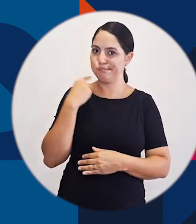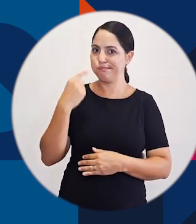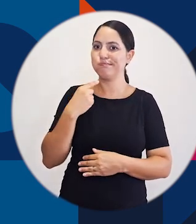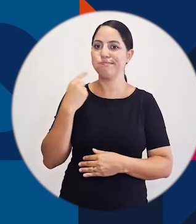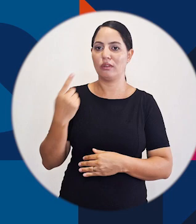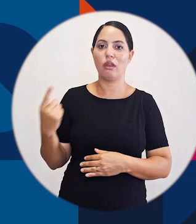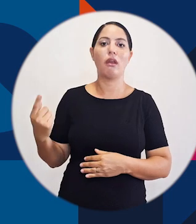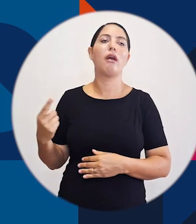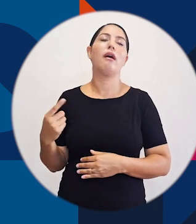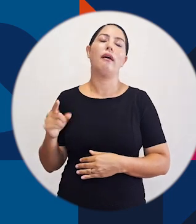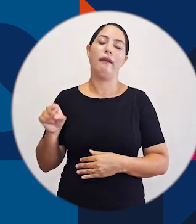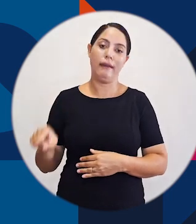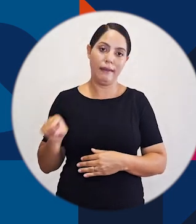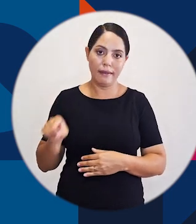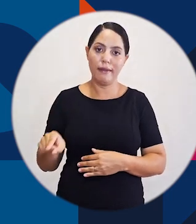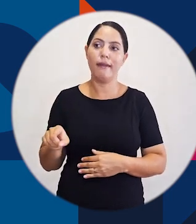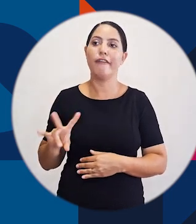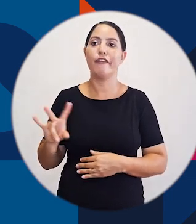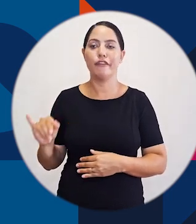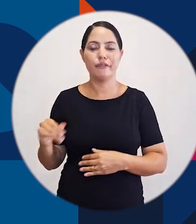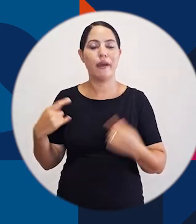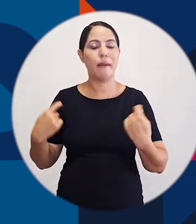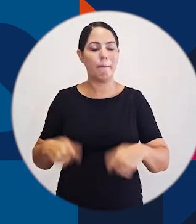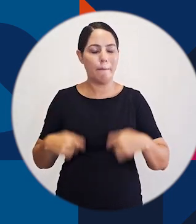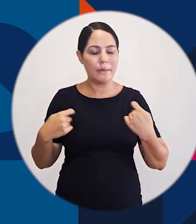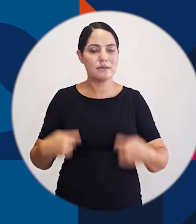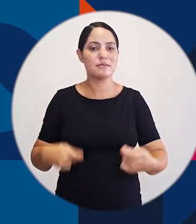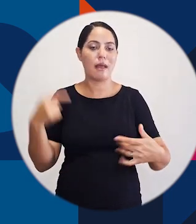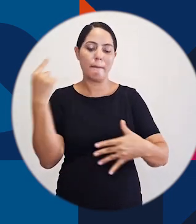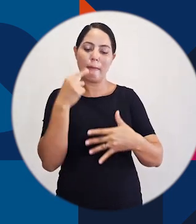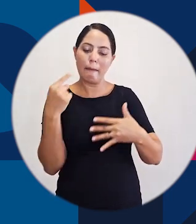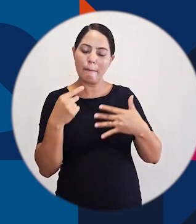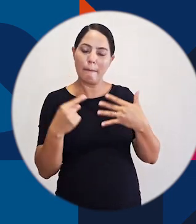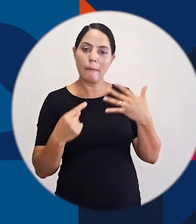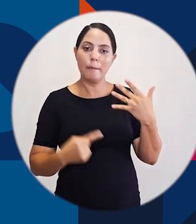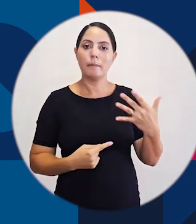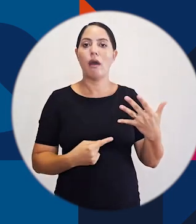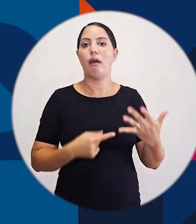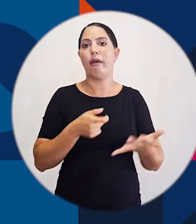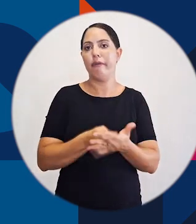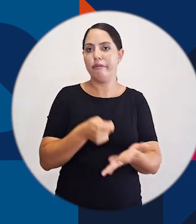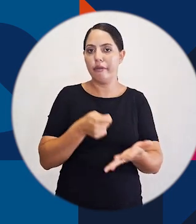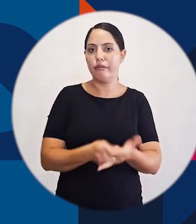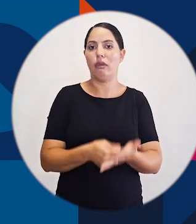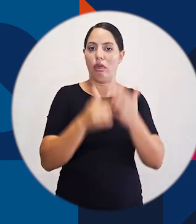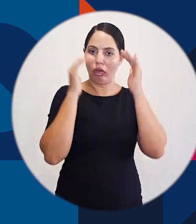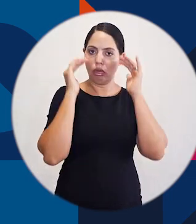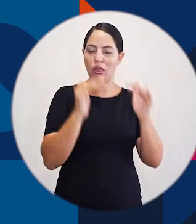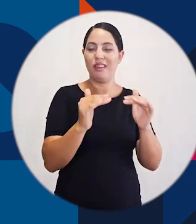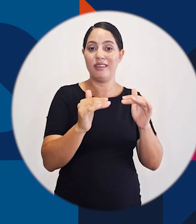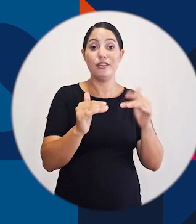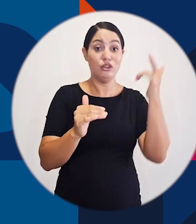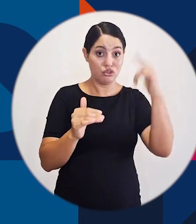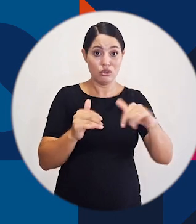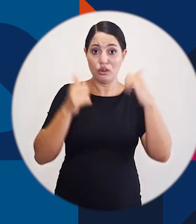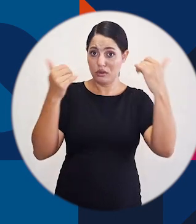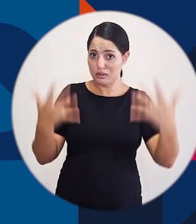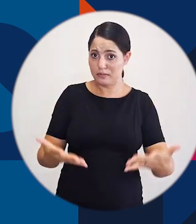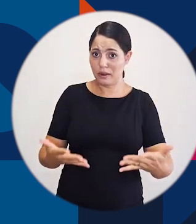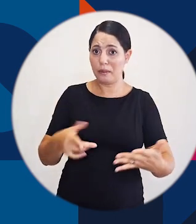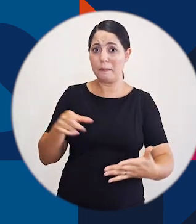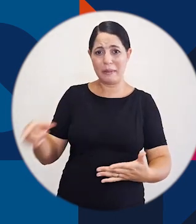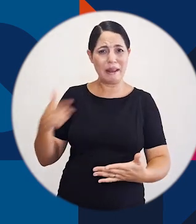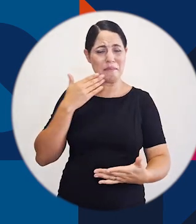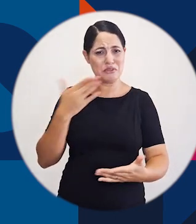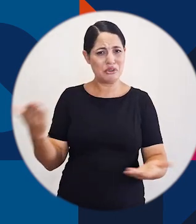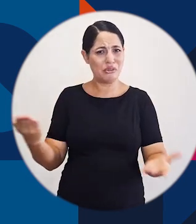que cumprir essas exigências, e repito, muitas de caráter genérico, para que a